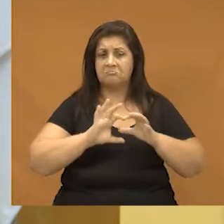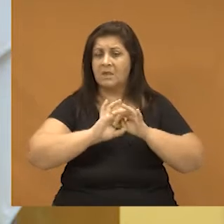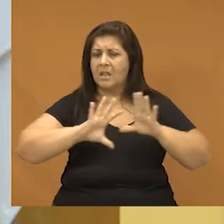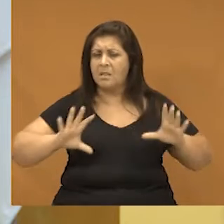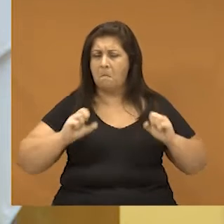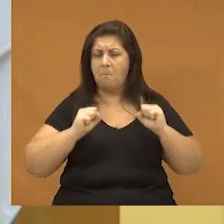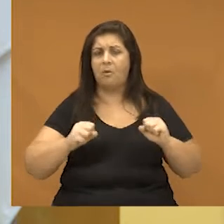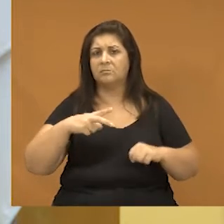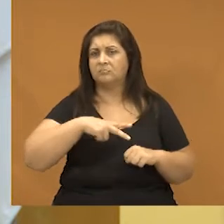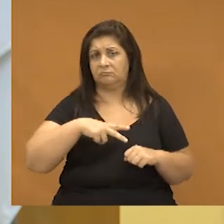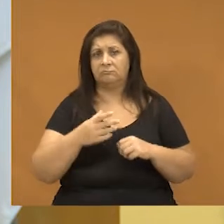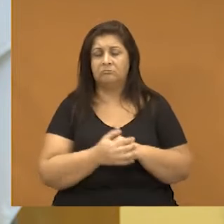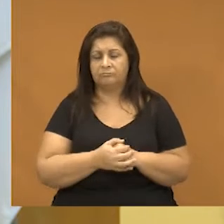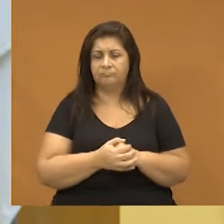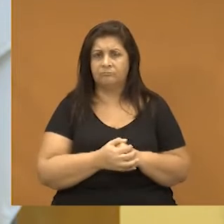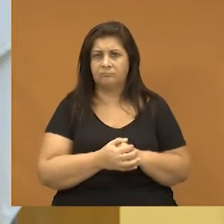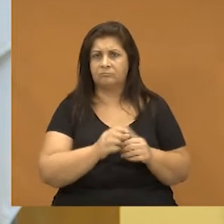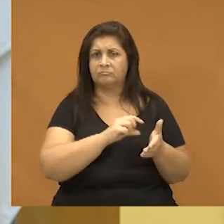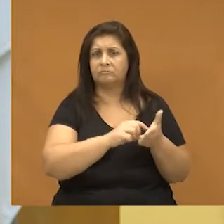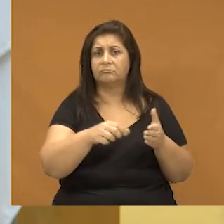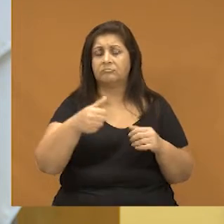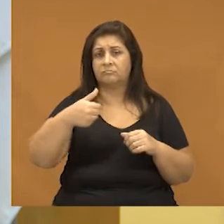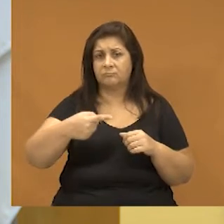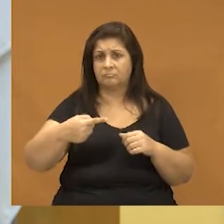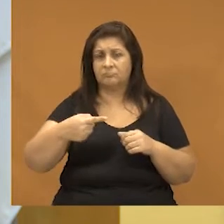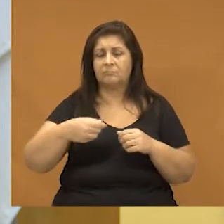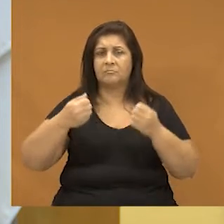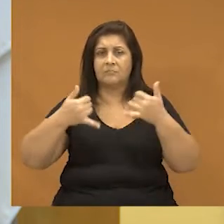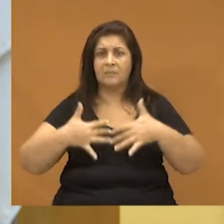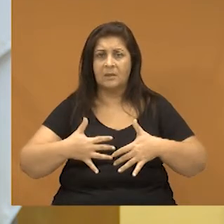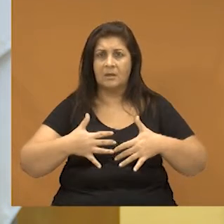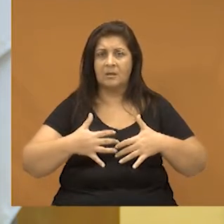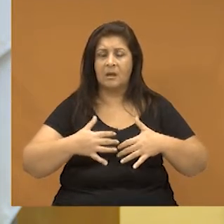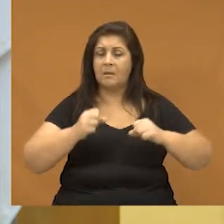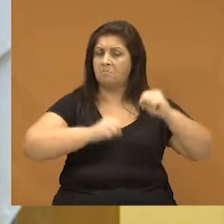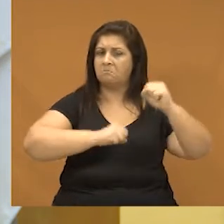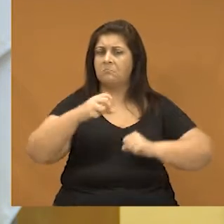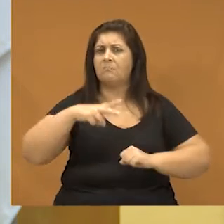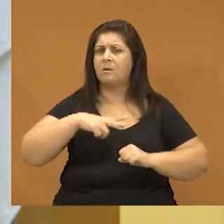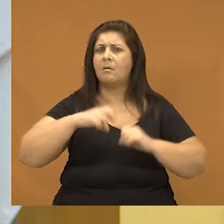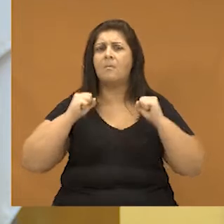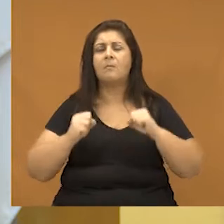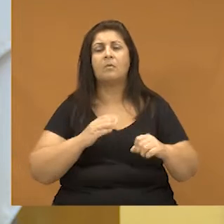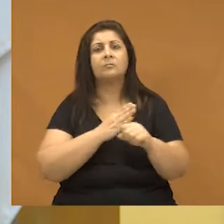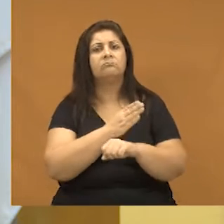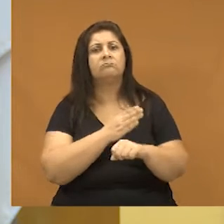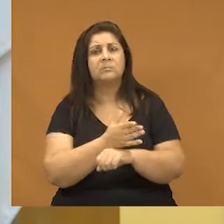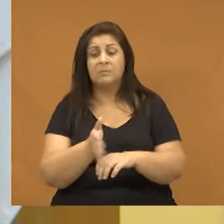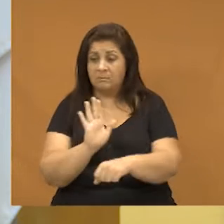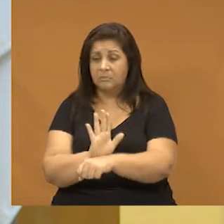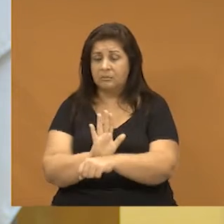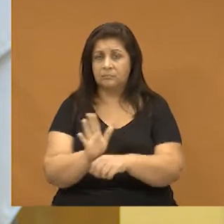privada. No parágrafo 1º, as instituições privadas poderão participar de forma